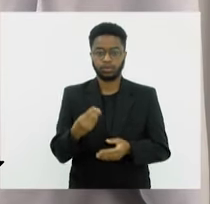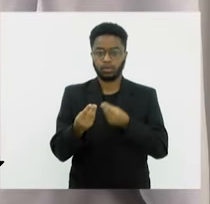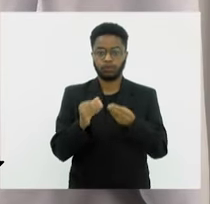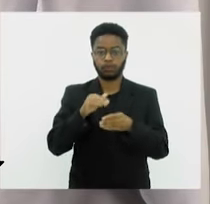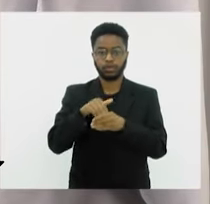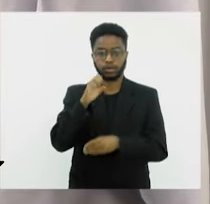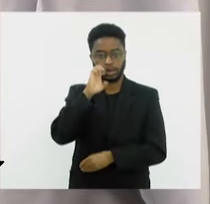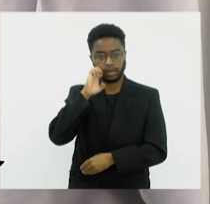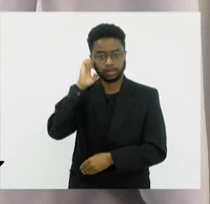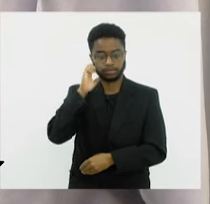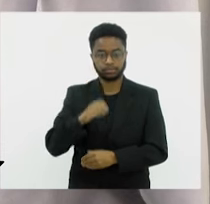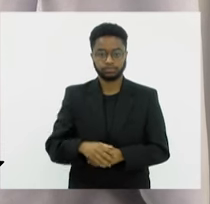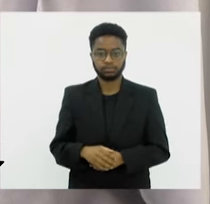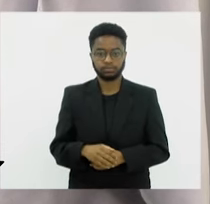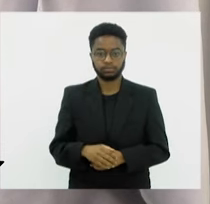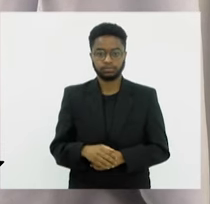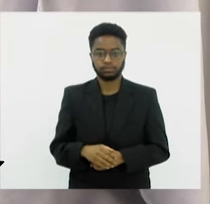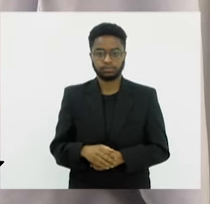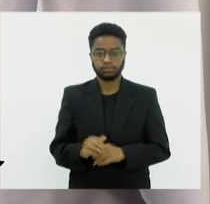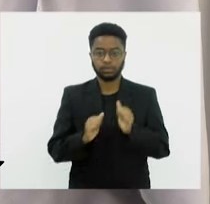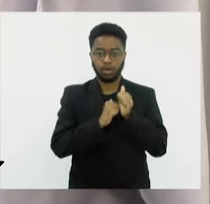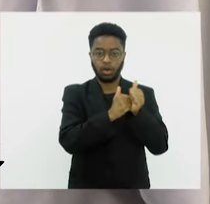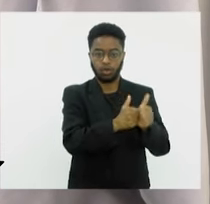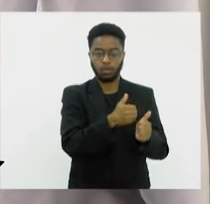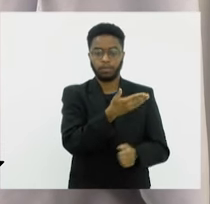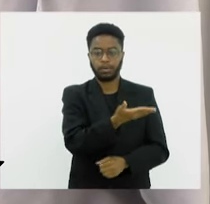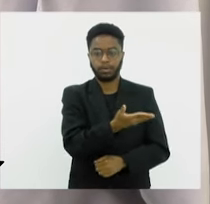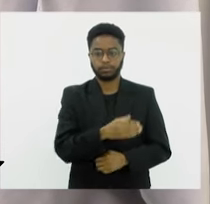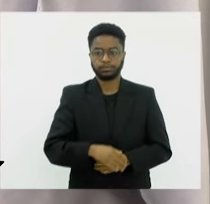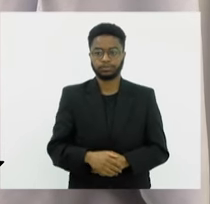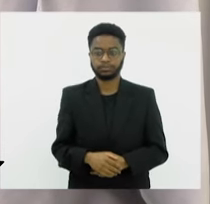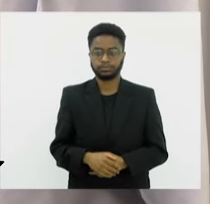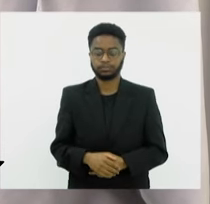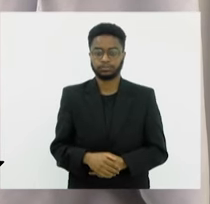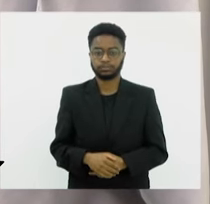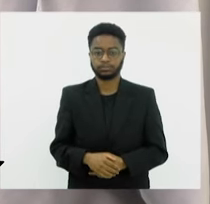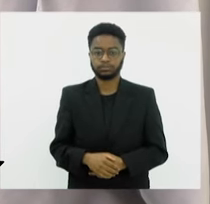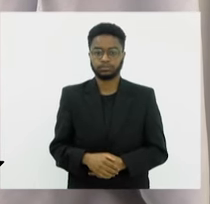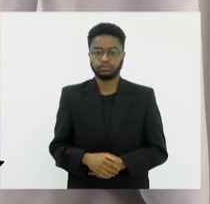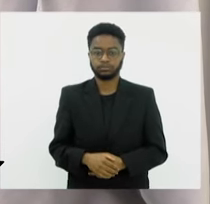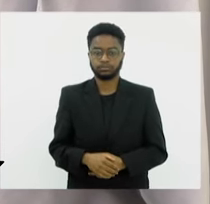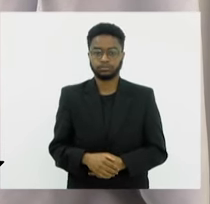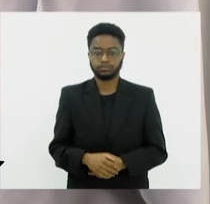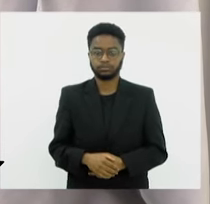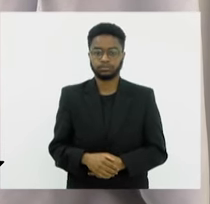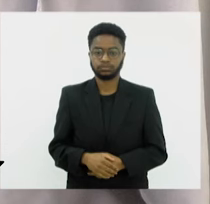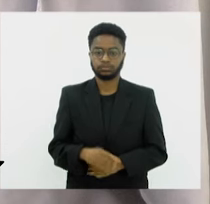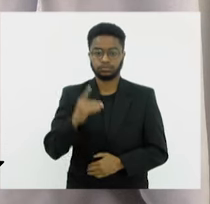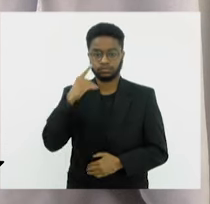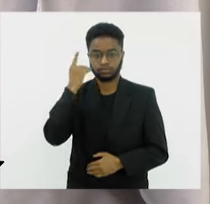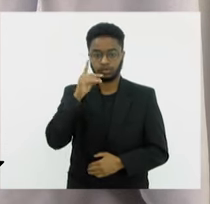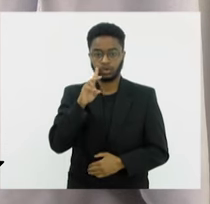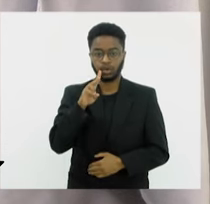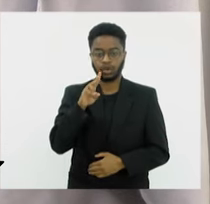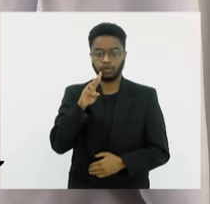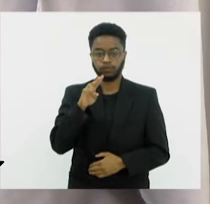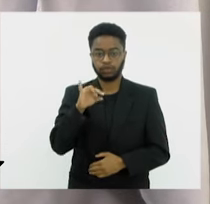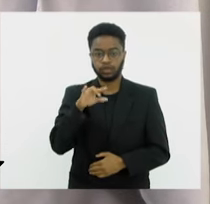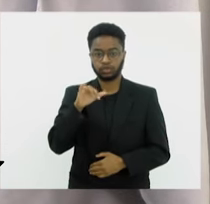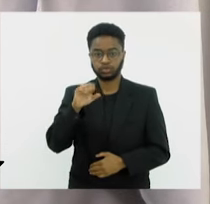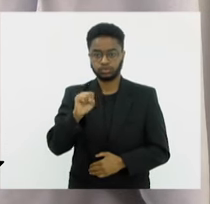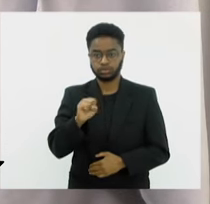deputada Élica Takimoto? Acompanho o deputado Luiz Paulo. Pela divergência, a deputada Élica. Como vota o deputado Vinícius Cozzolino?